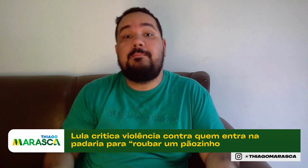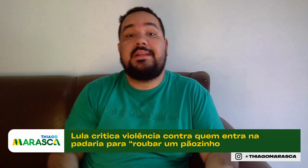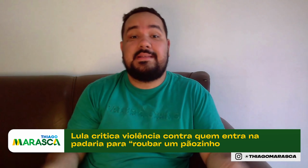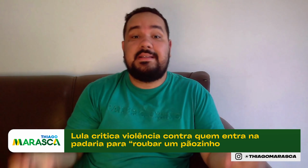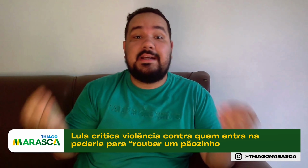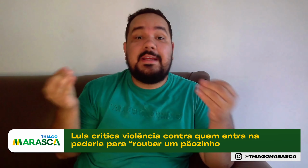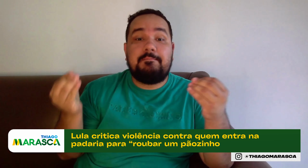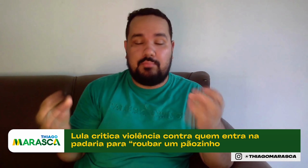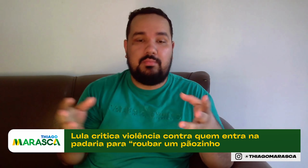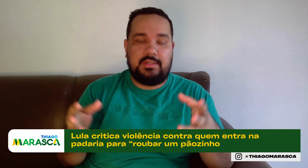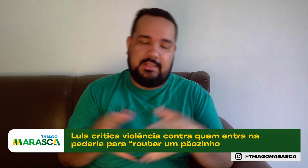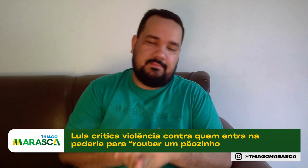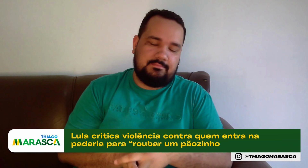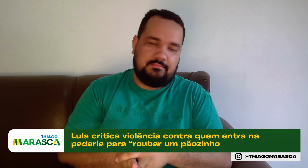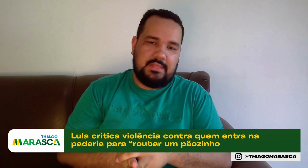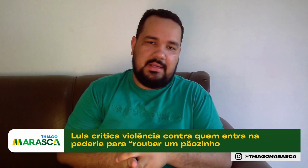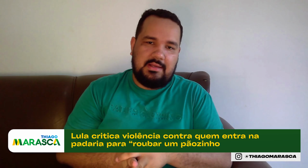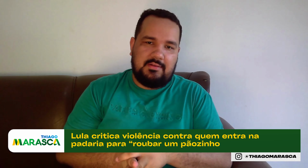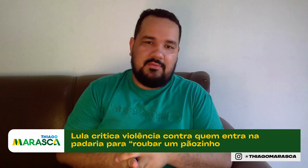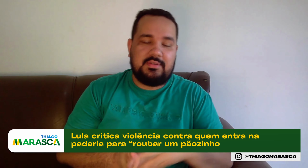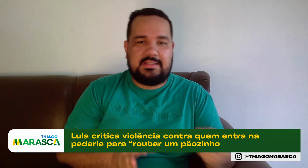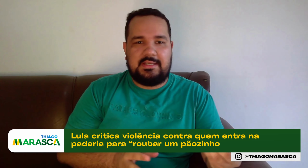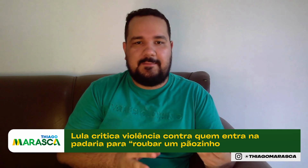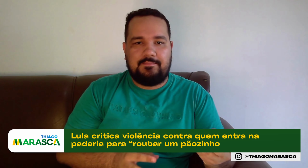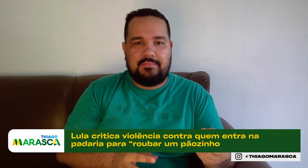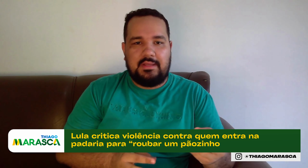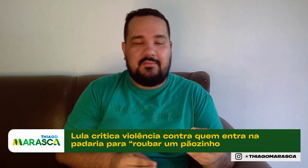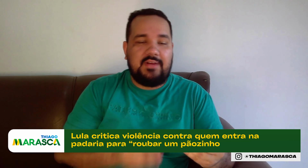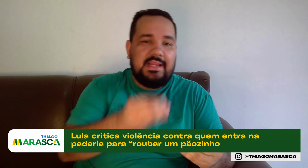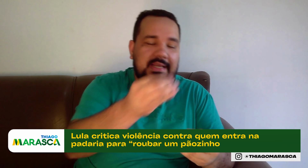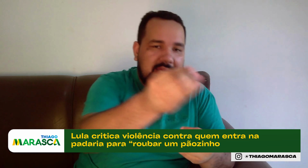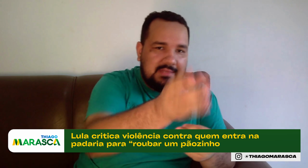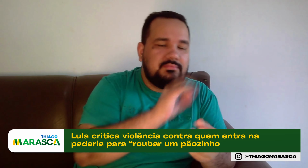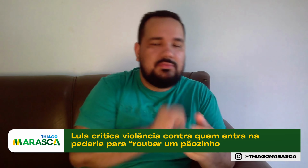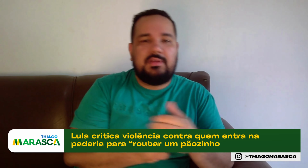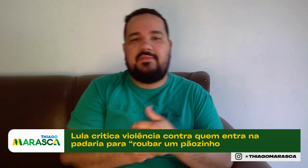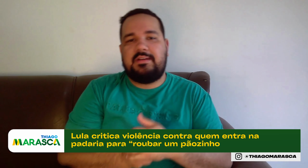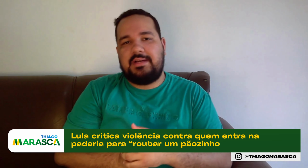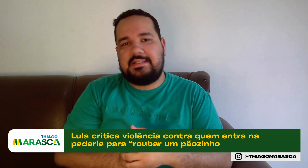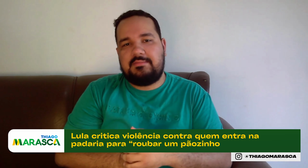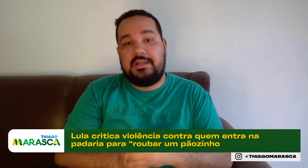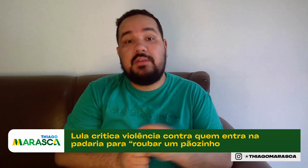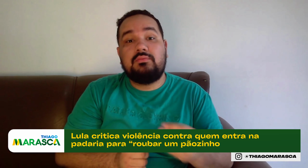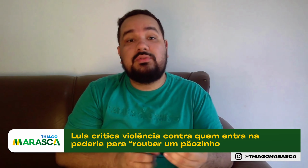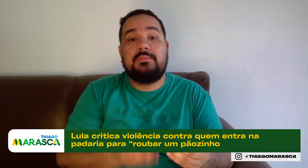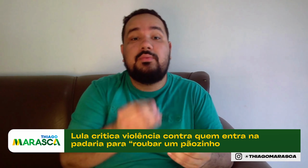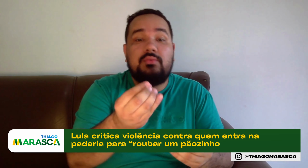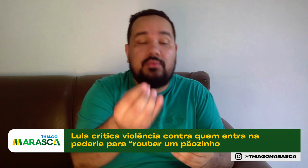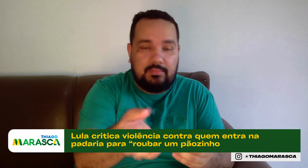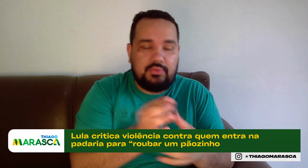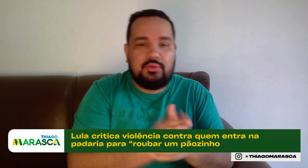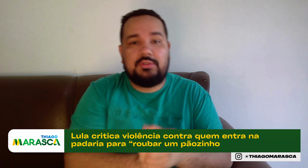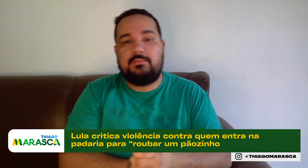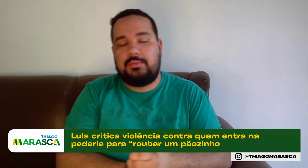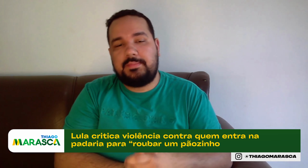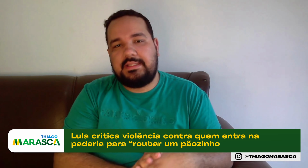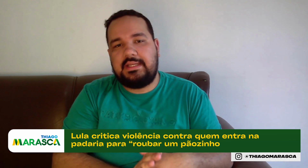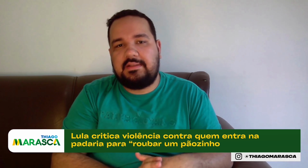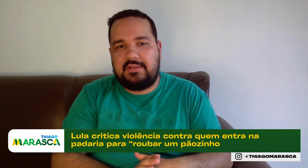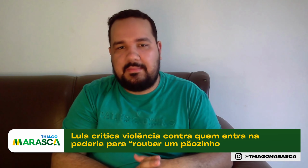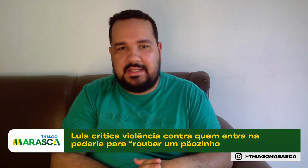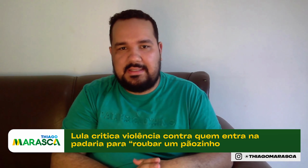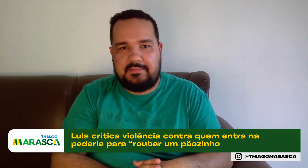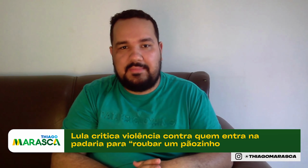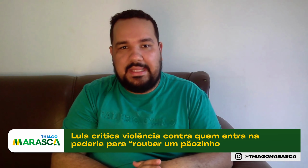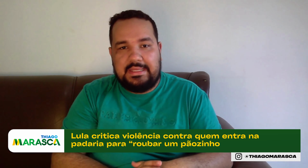vindo um presente da República você vai lá numa farmácia pergunta para o dono do